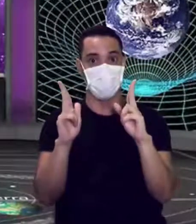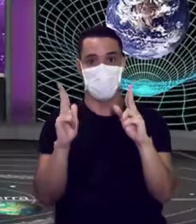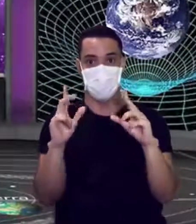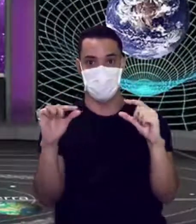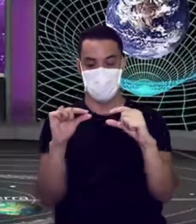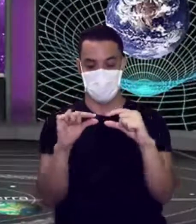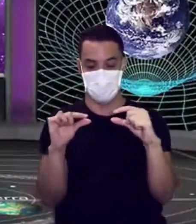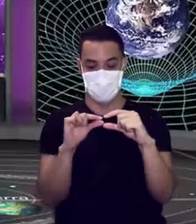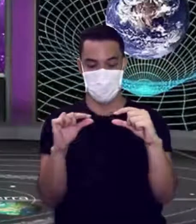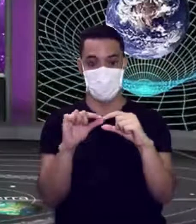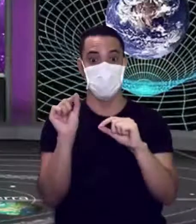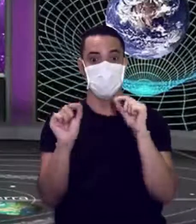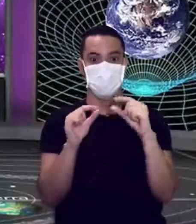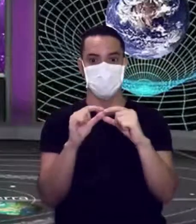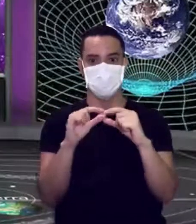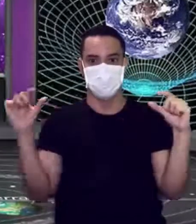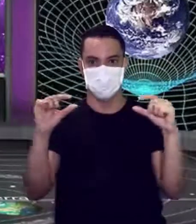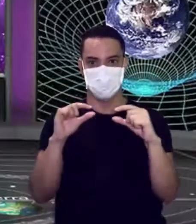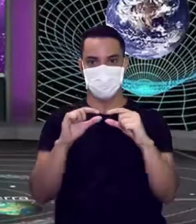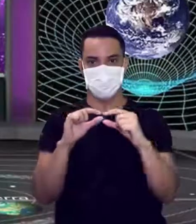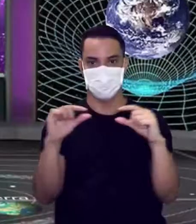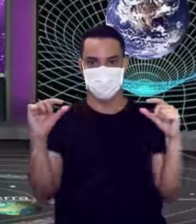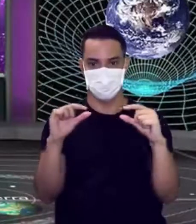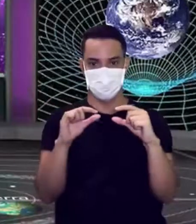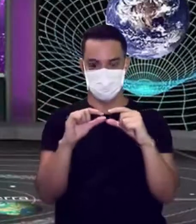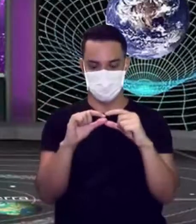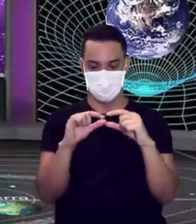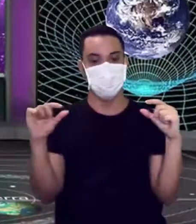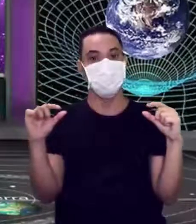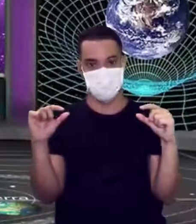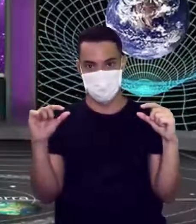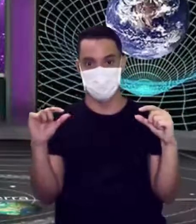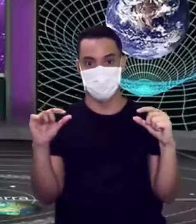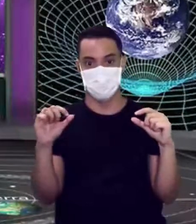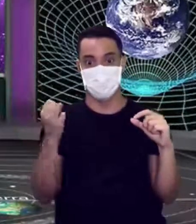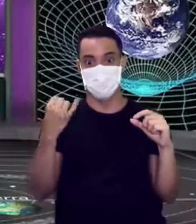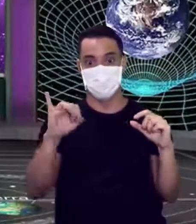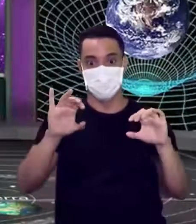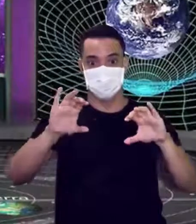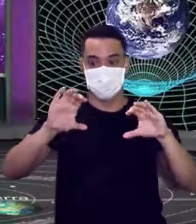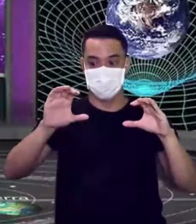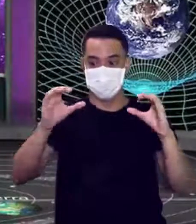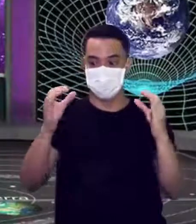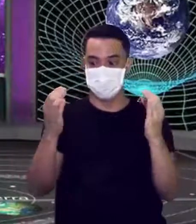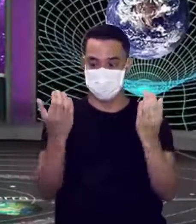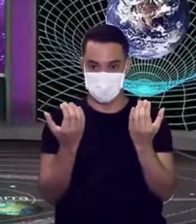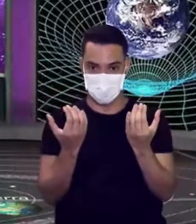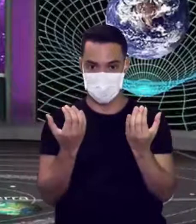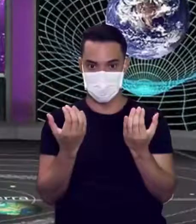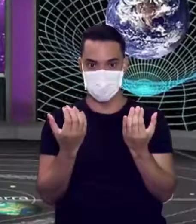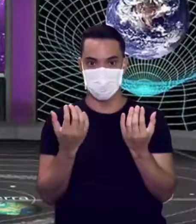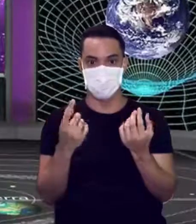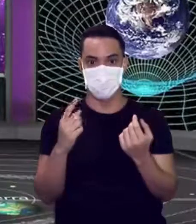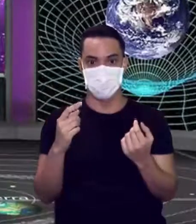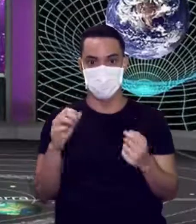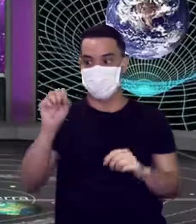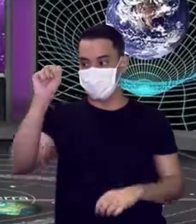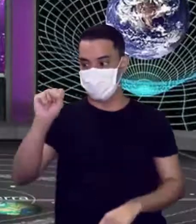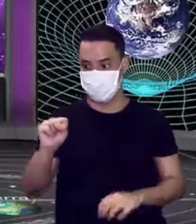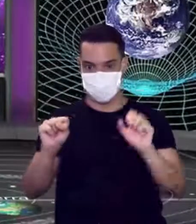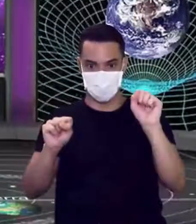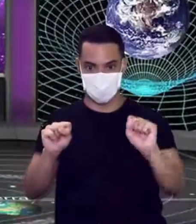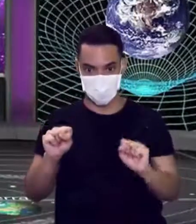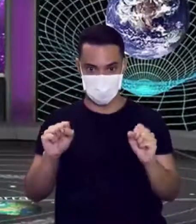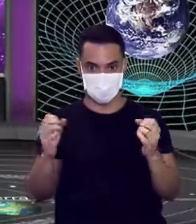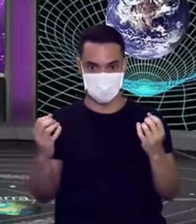vai acontecer? Uma força de repulsão. Se eu virar aqui ao contrário e pegar sul com sul e